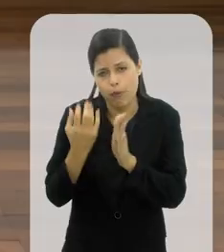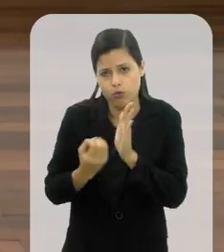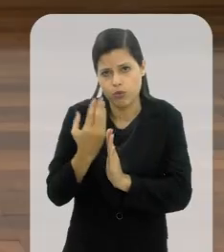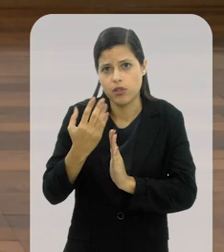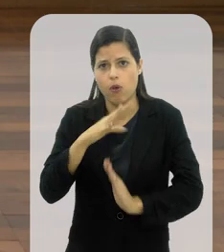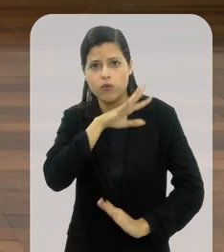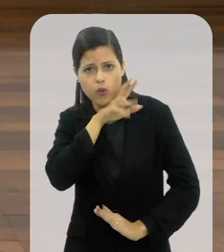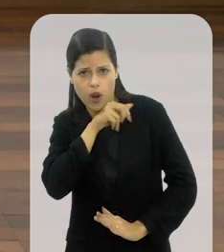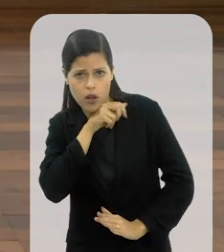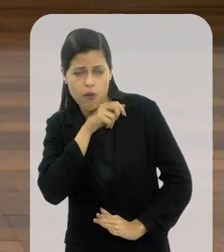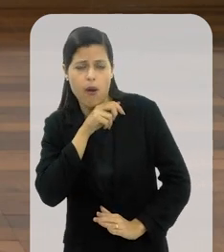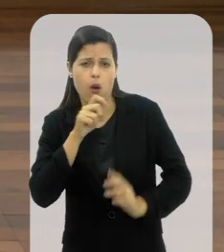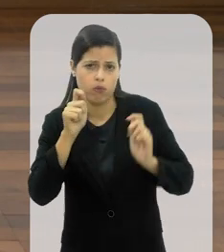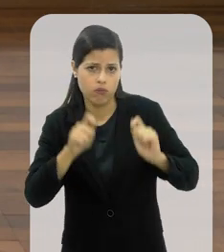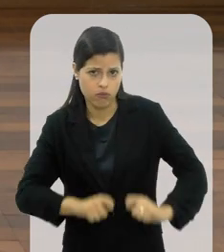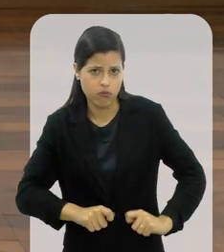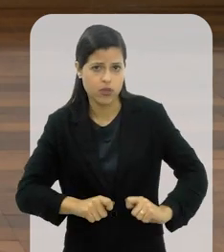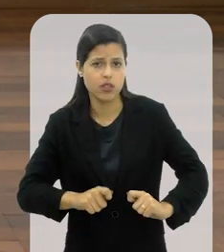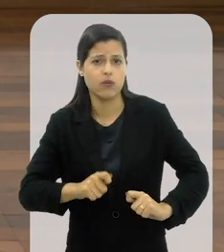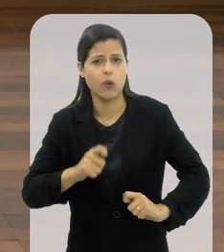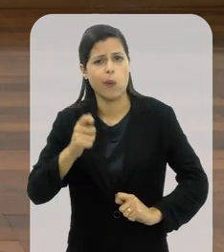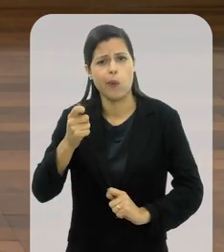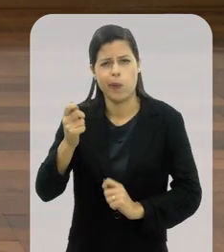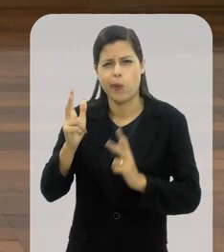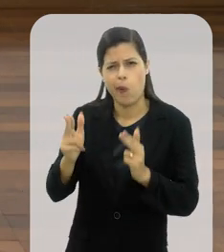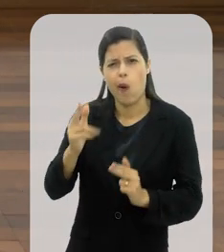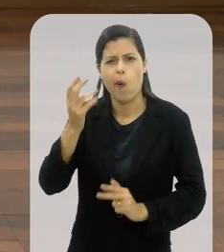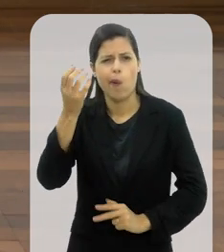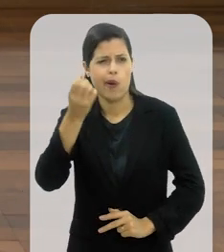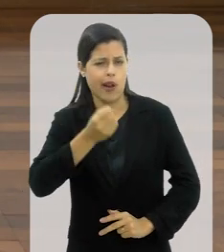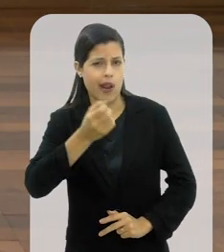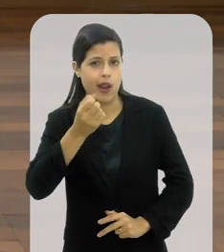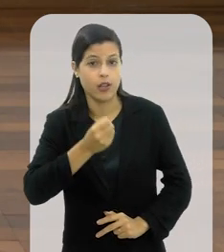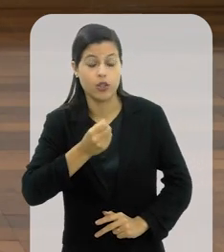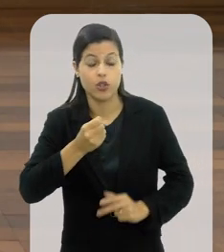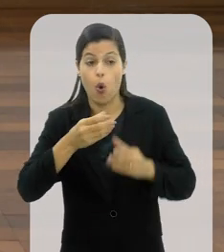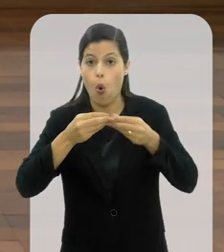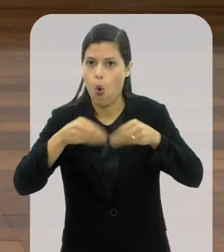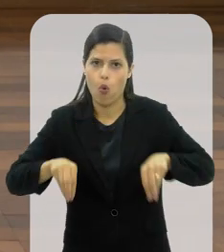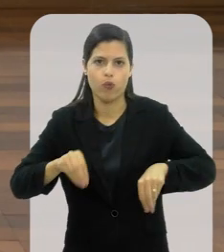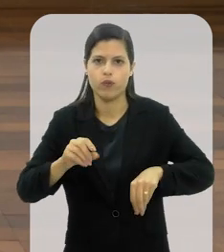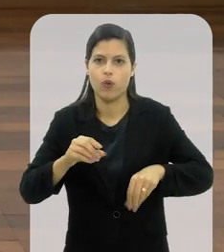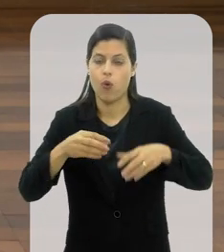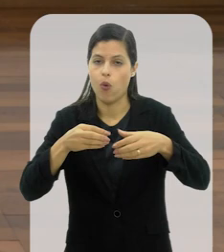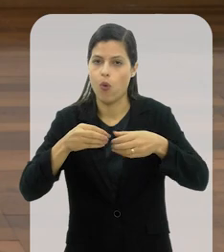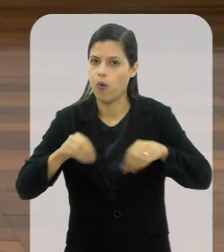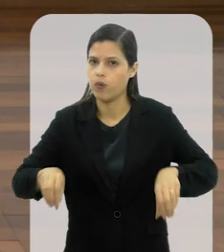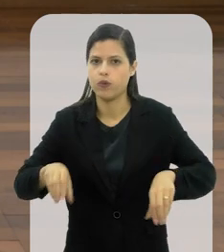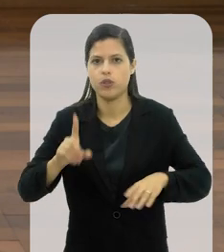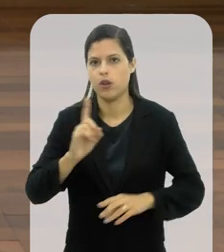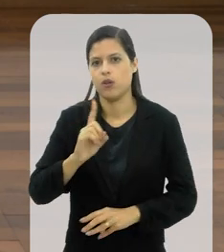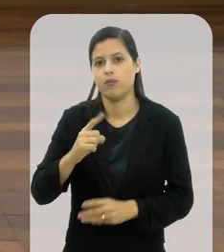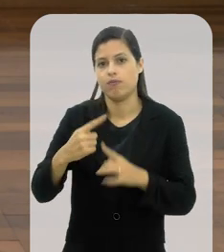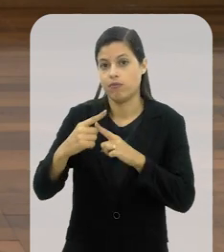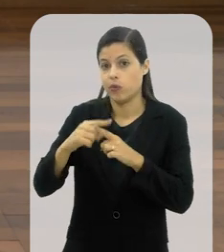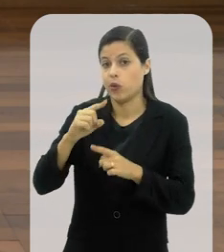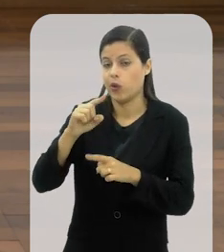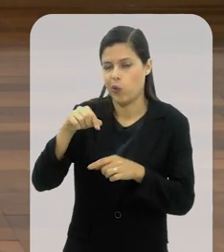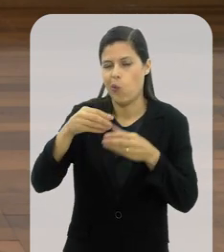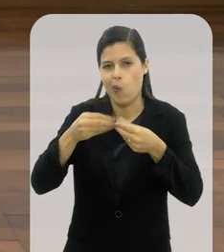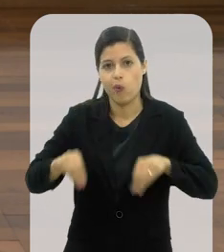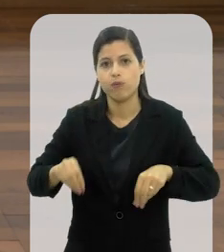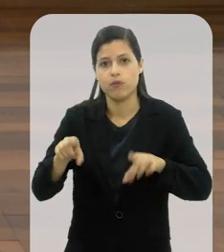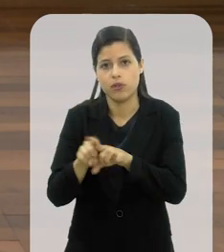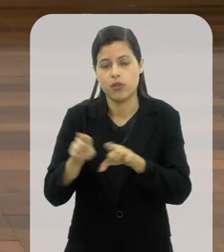é possível. Né? Como leite, como leite, ovos. Iogurte. Não, ovo não, porque o ovo também é uma forma de vida.